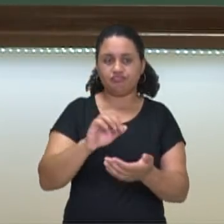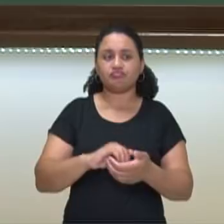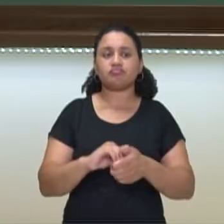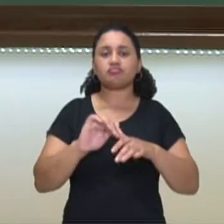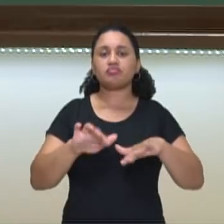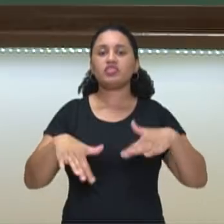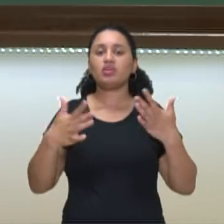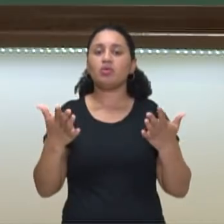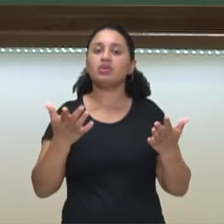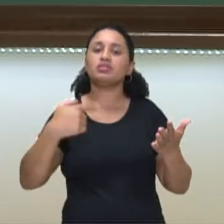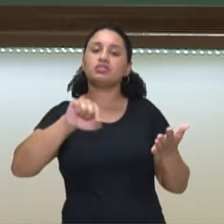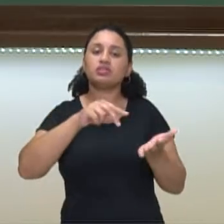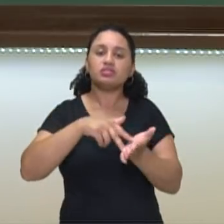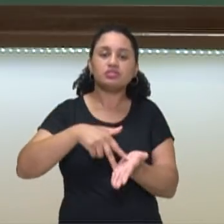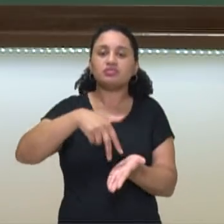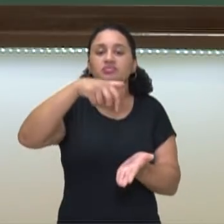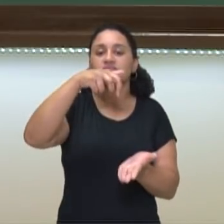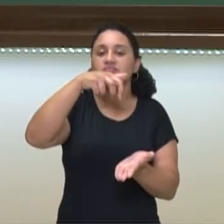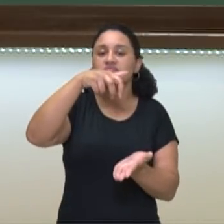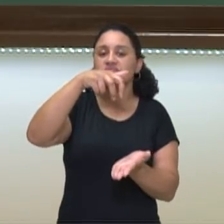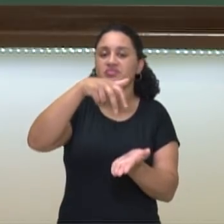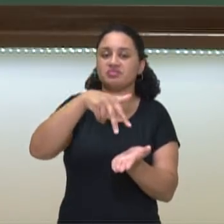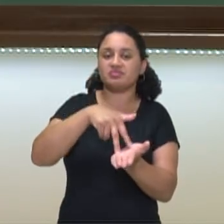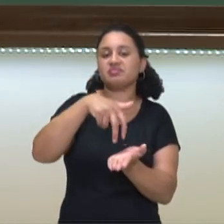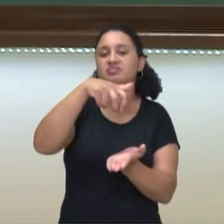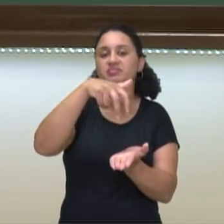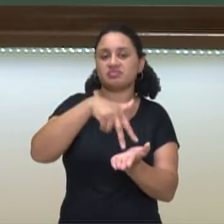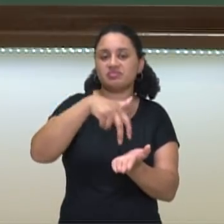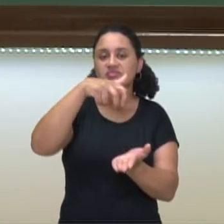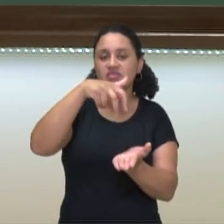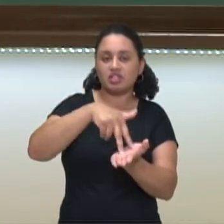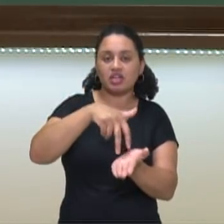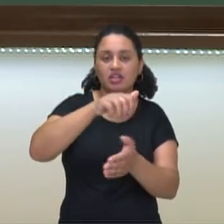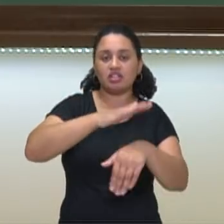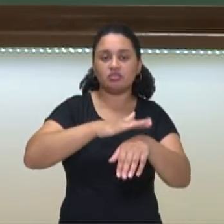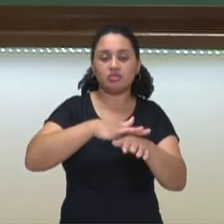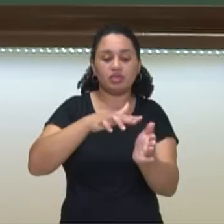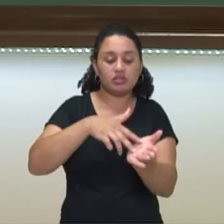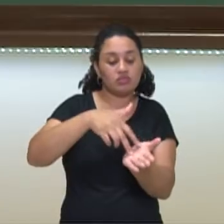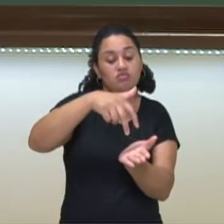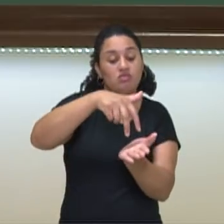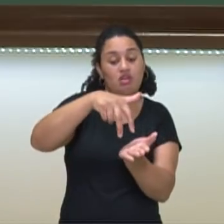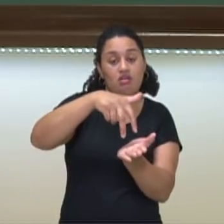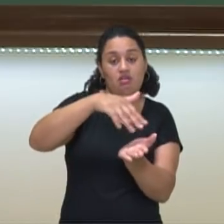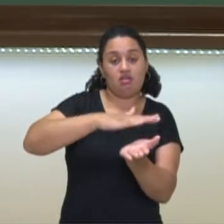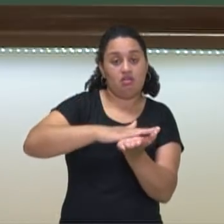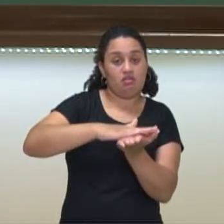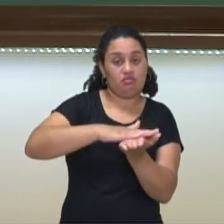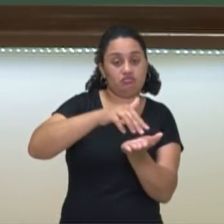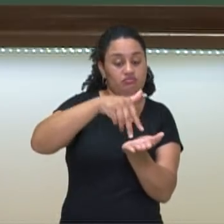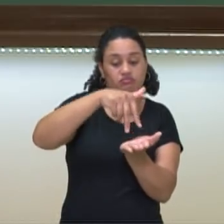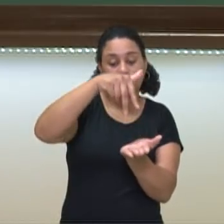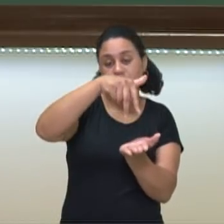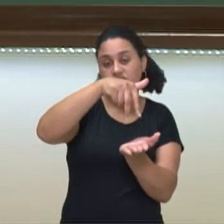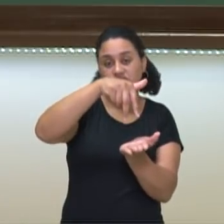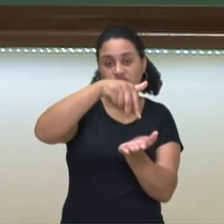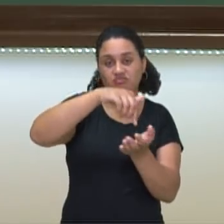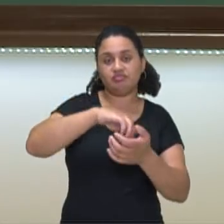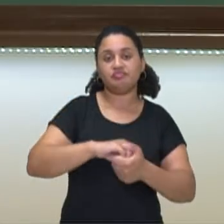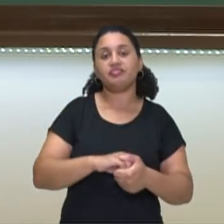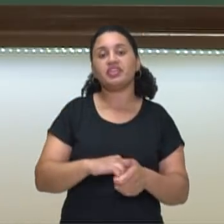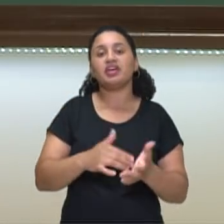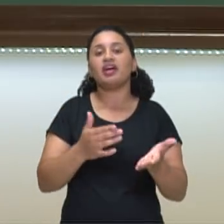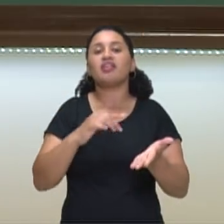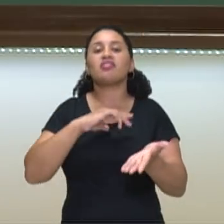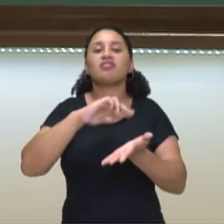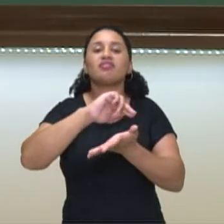gente salta, o nosso corpo em um determinado momento está totalmente no ar. E aqui